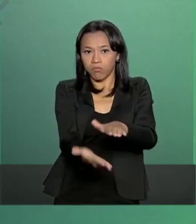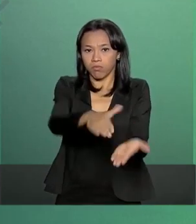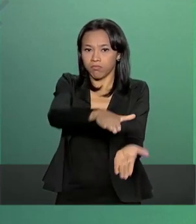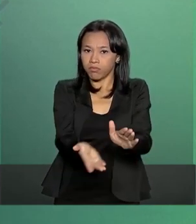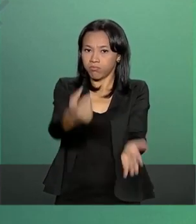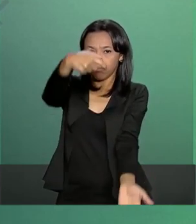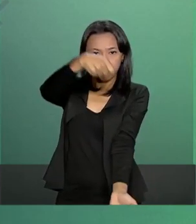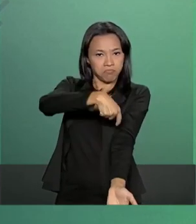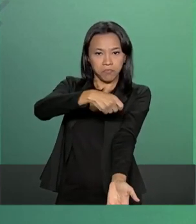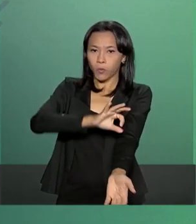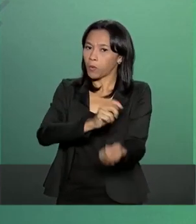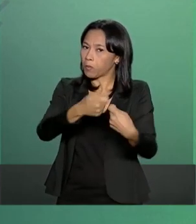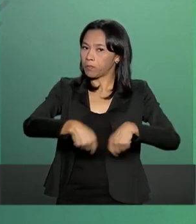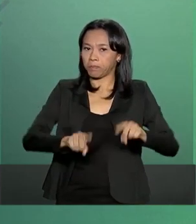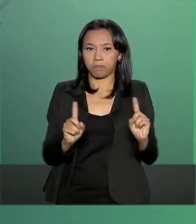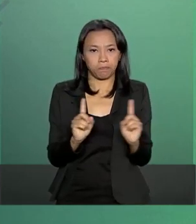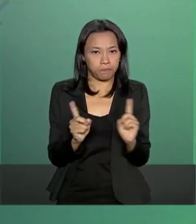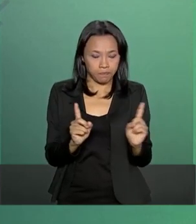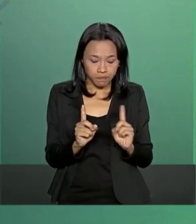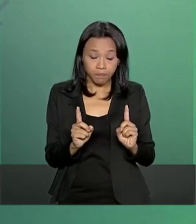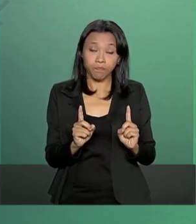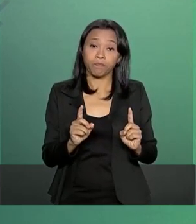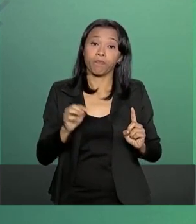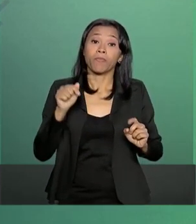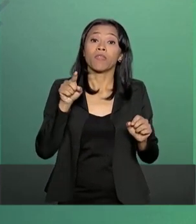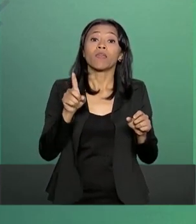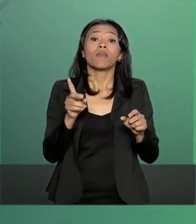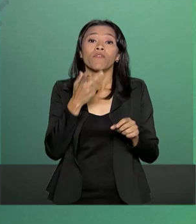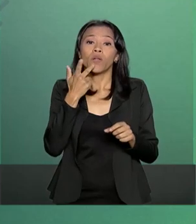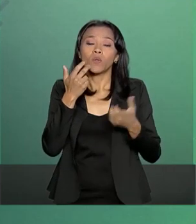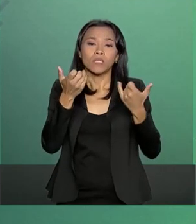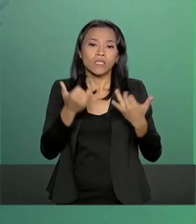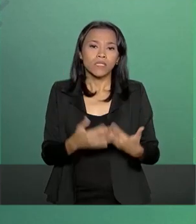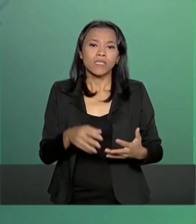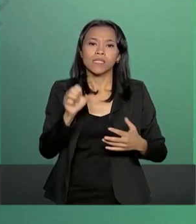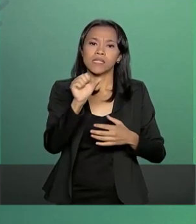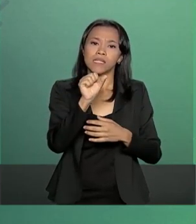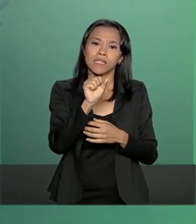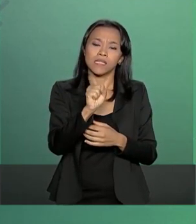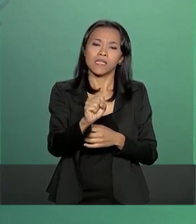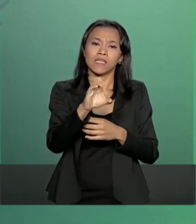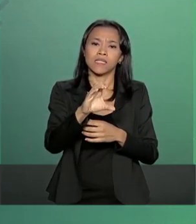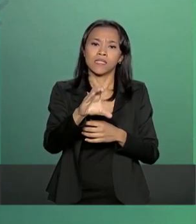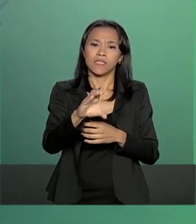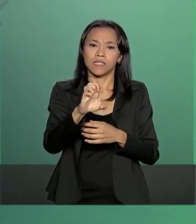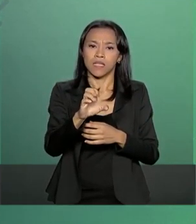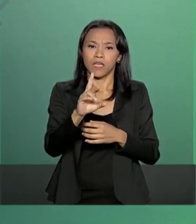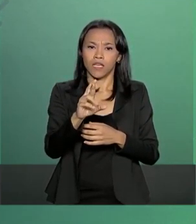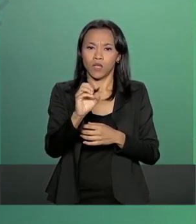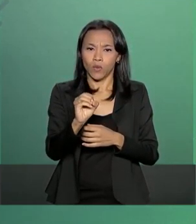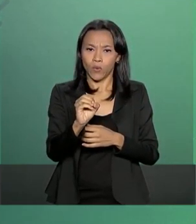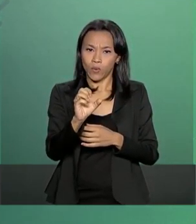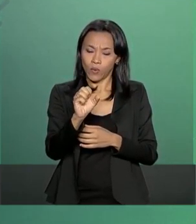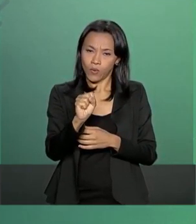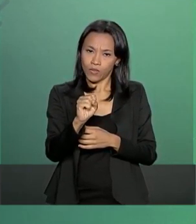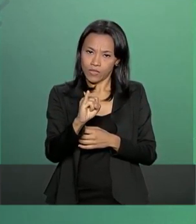patológico evidenciou serosite crônica sem outras anormalidades.